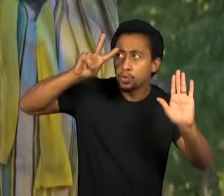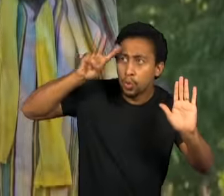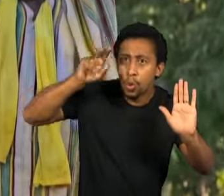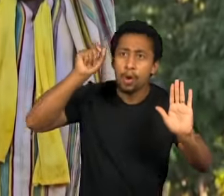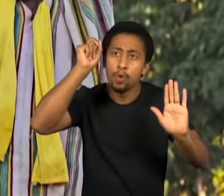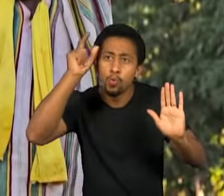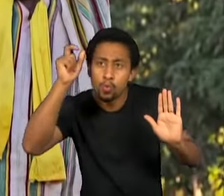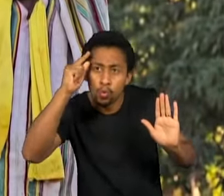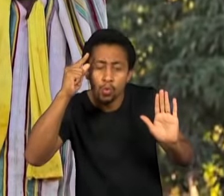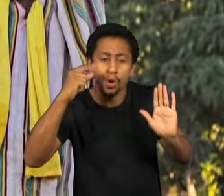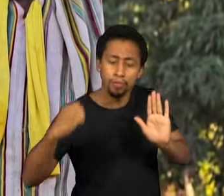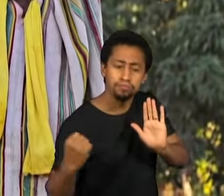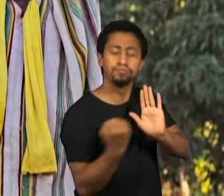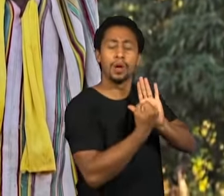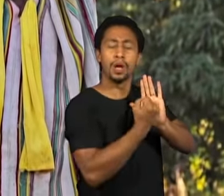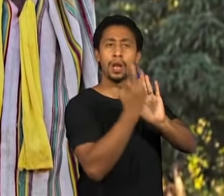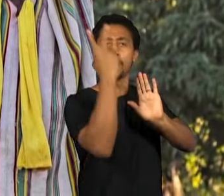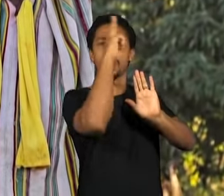culturas.